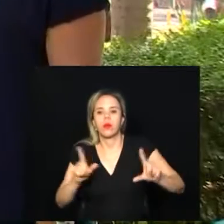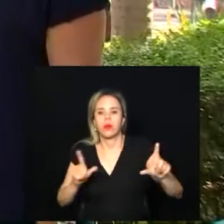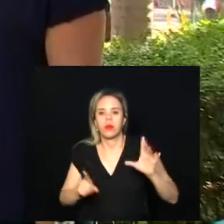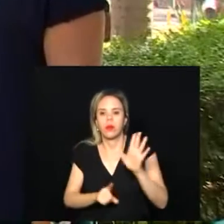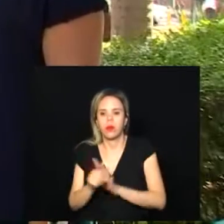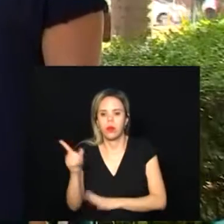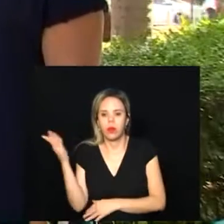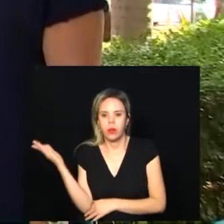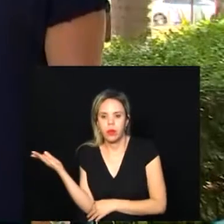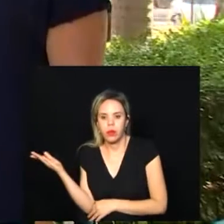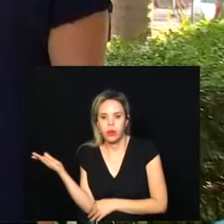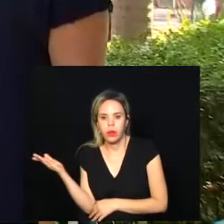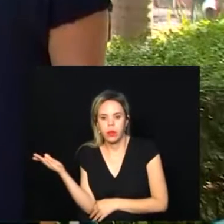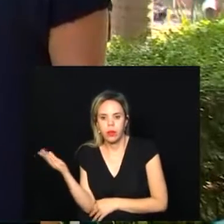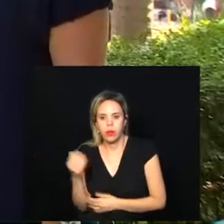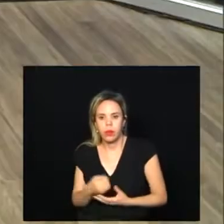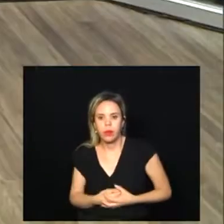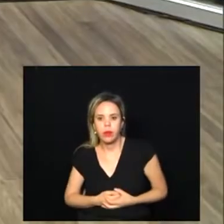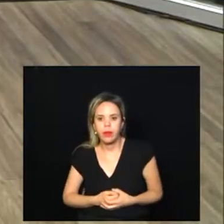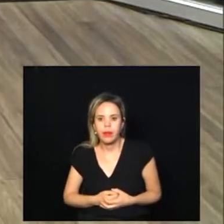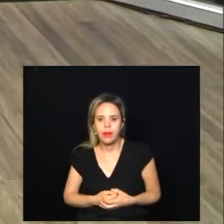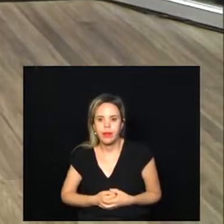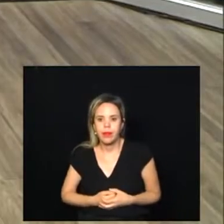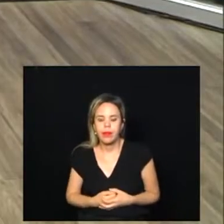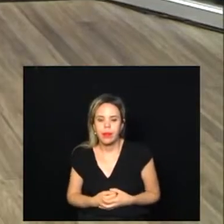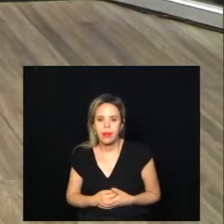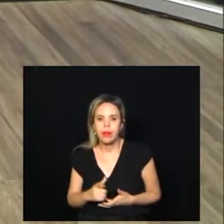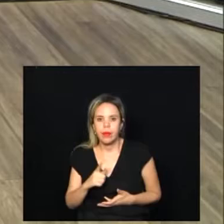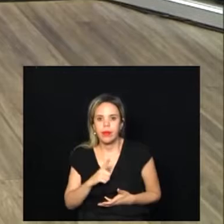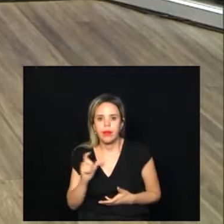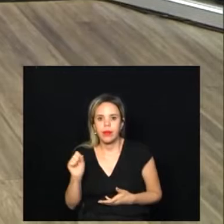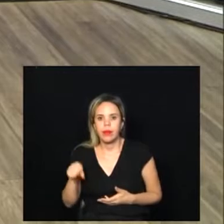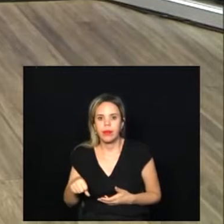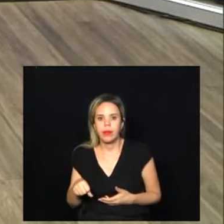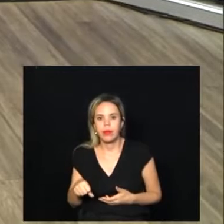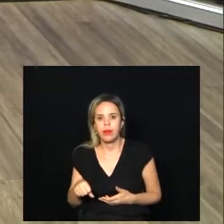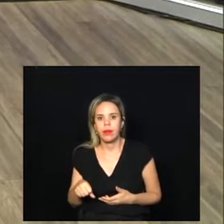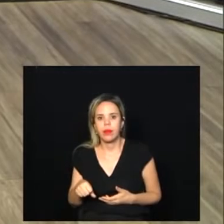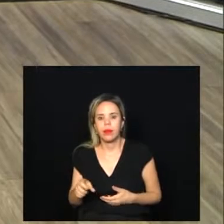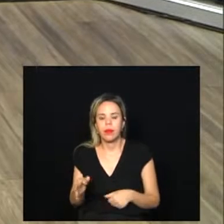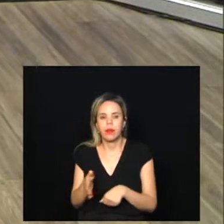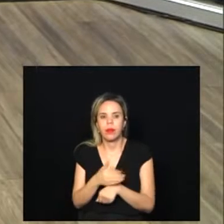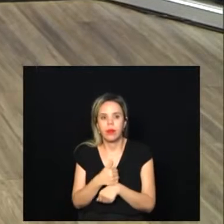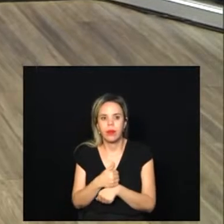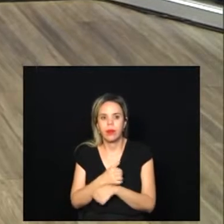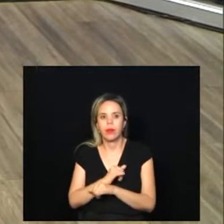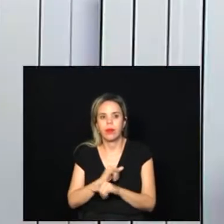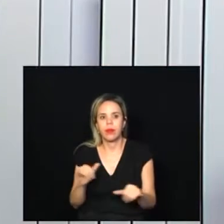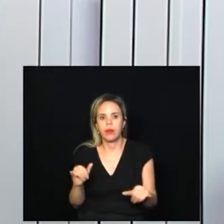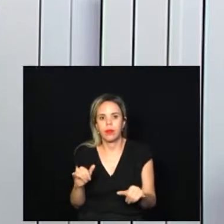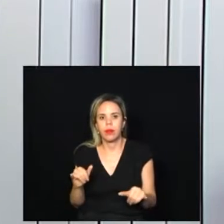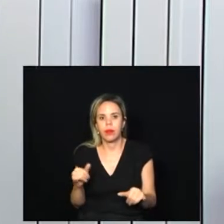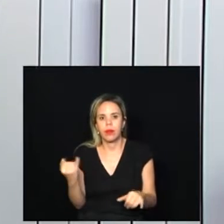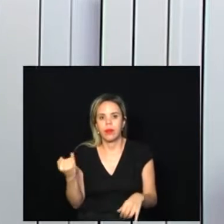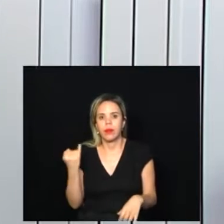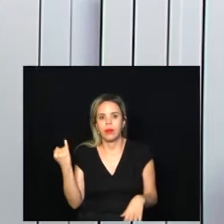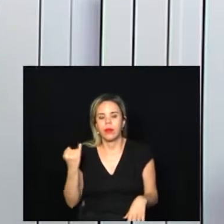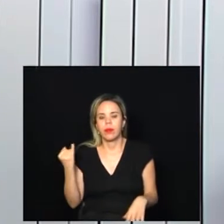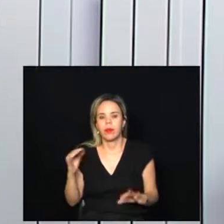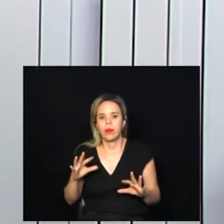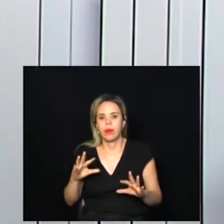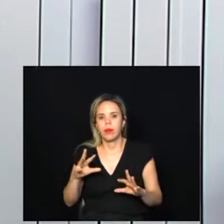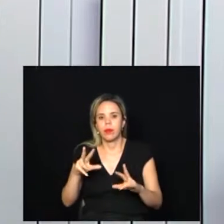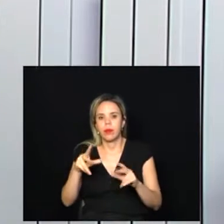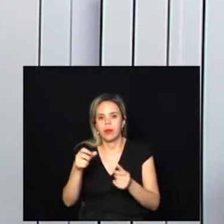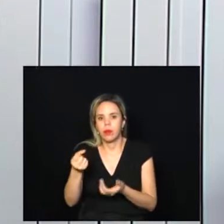para a Ana Cecília, Gabriel. Tenho sim, André, só antes, né, reforçando então esta importância, todas